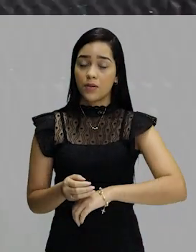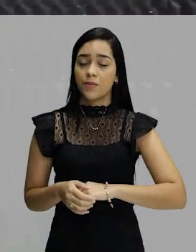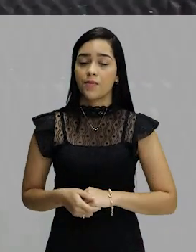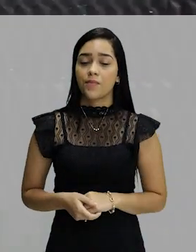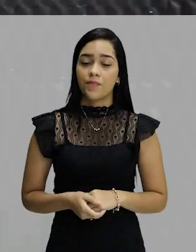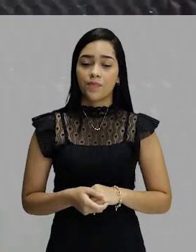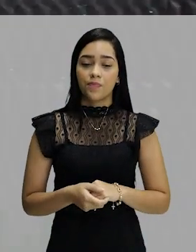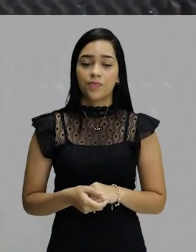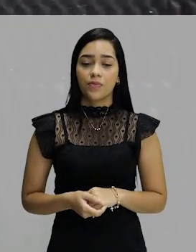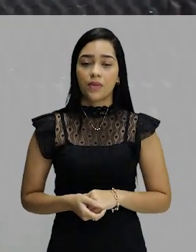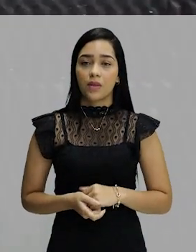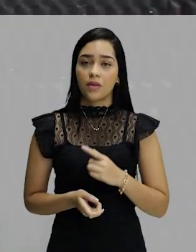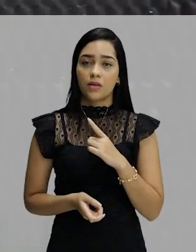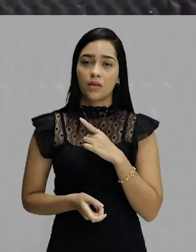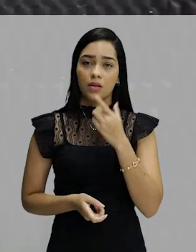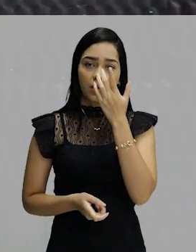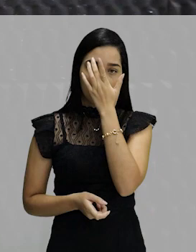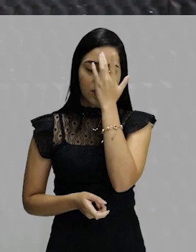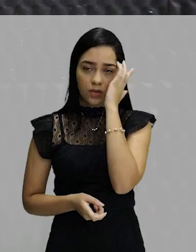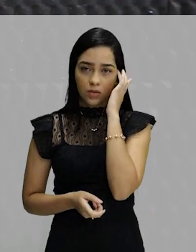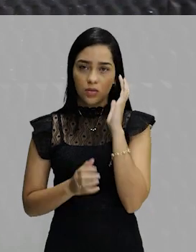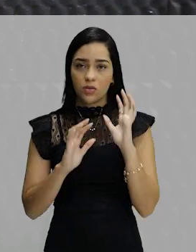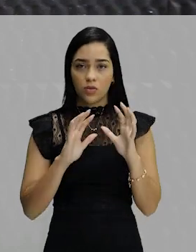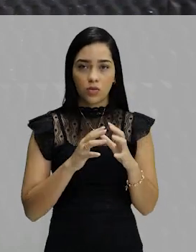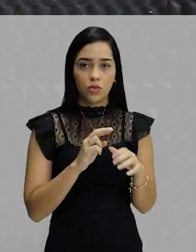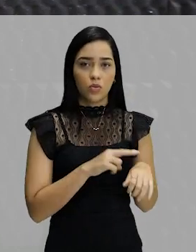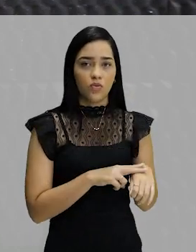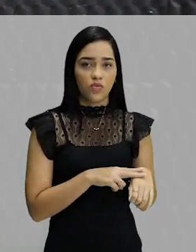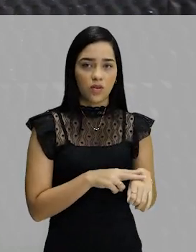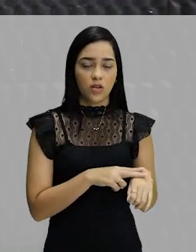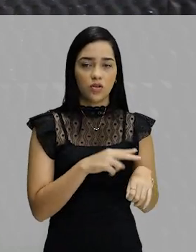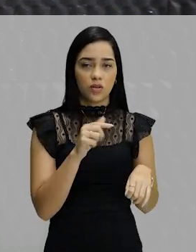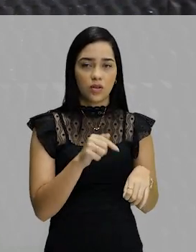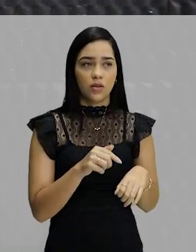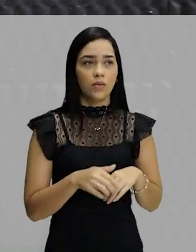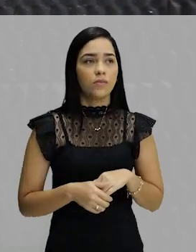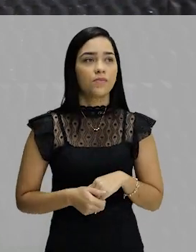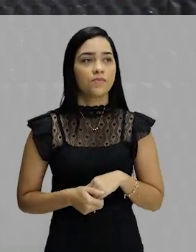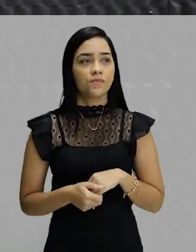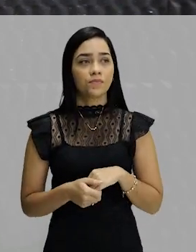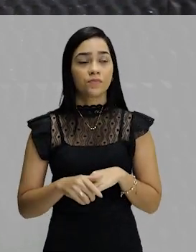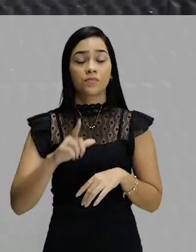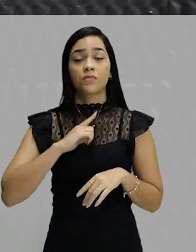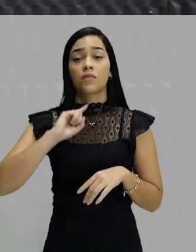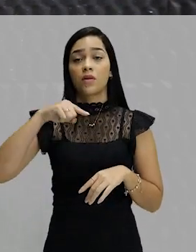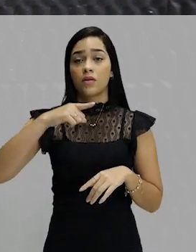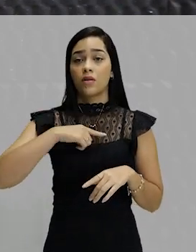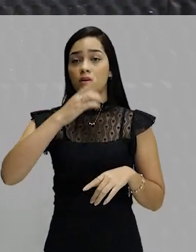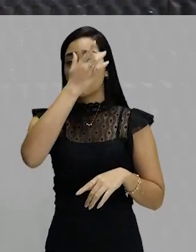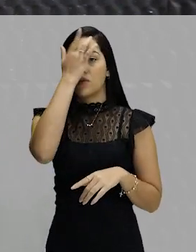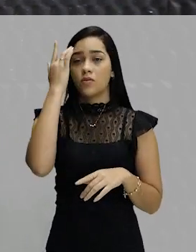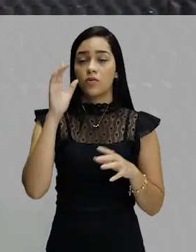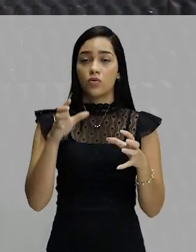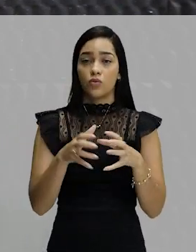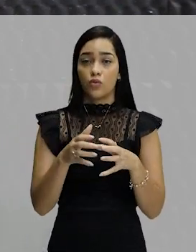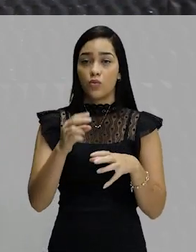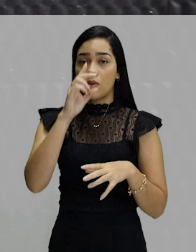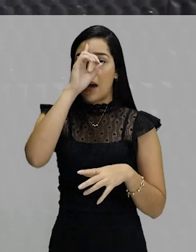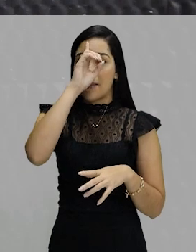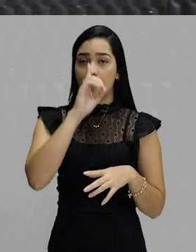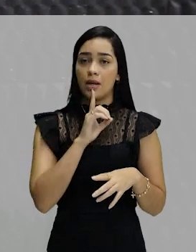supor aqui que eu vou colocar as pessoas com as camisas verdes aqui, certo? Depois as pessoas com as camisas